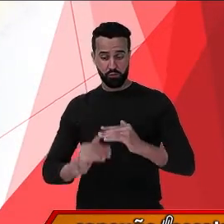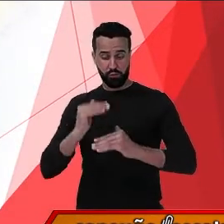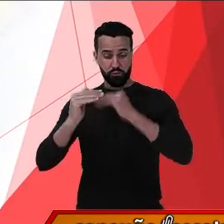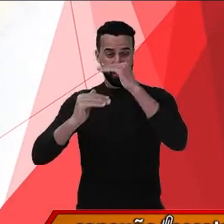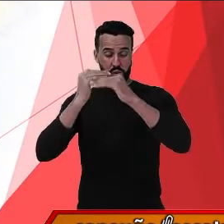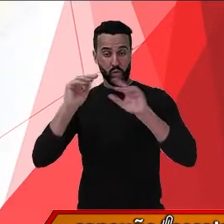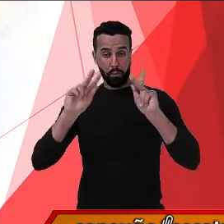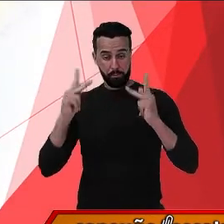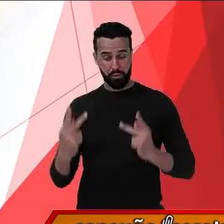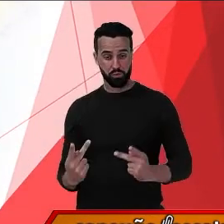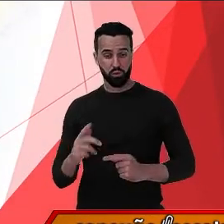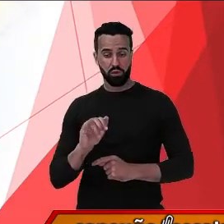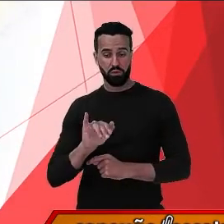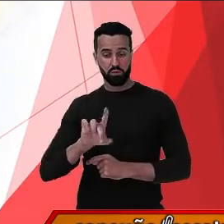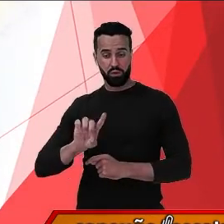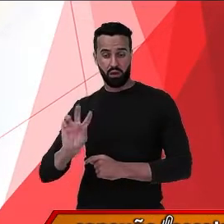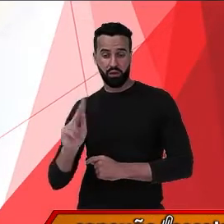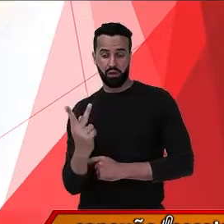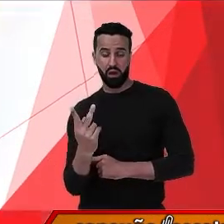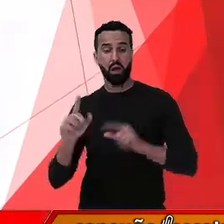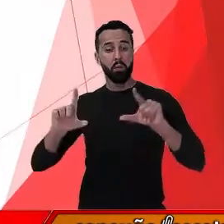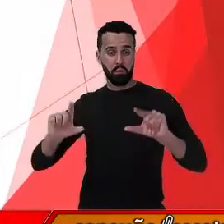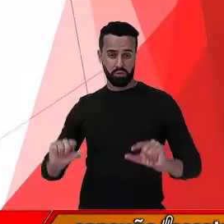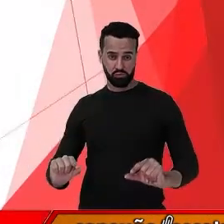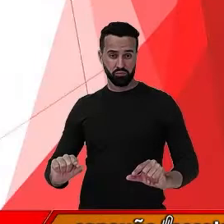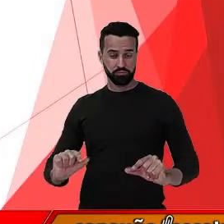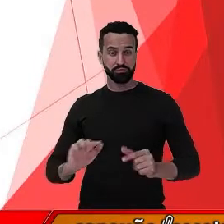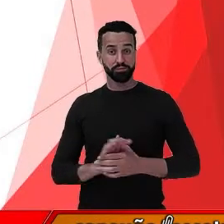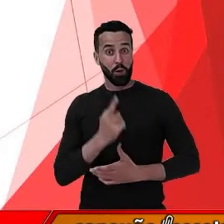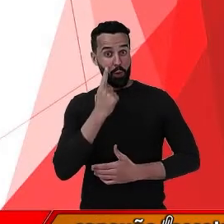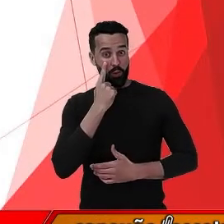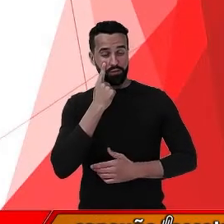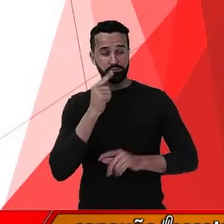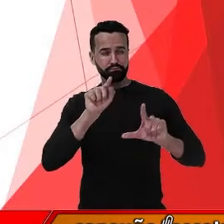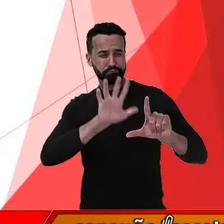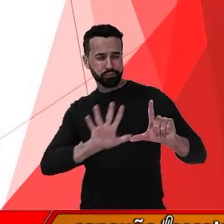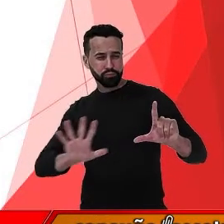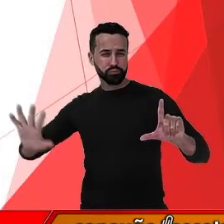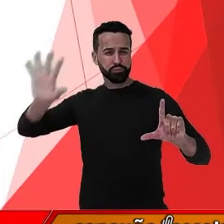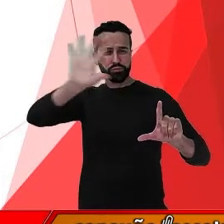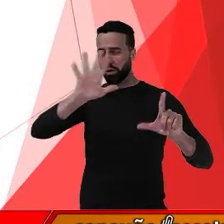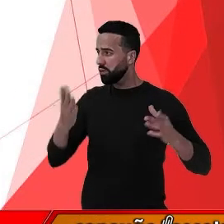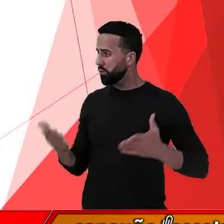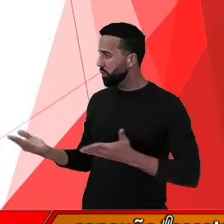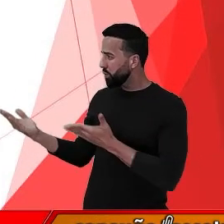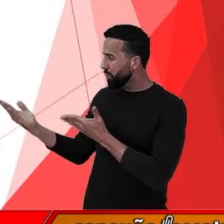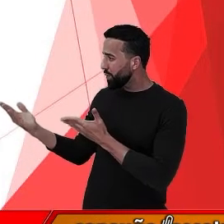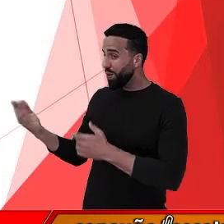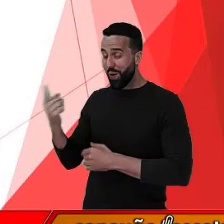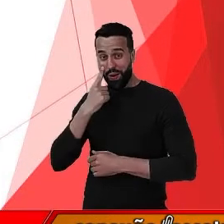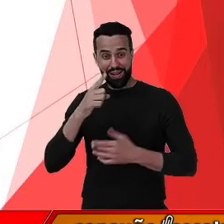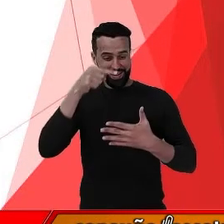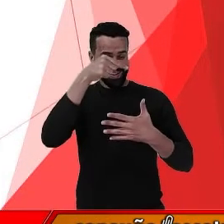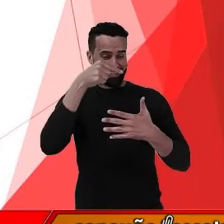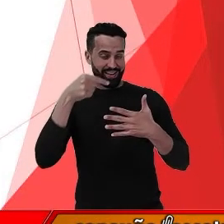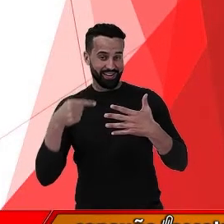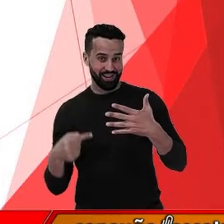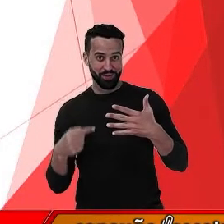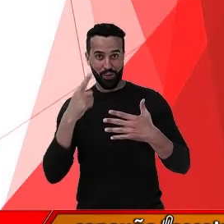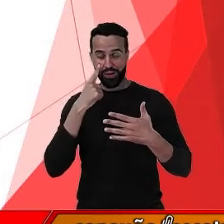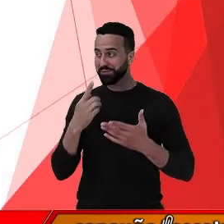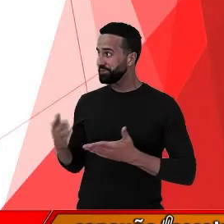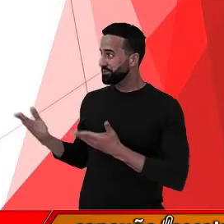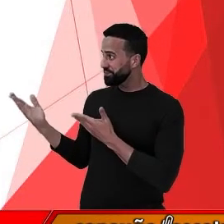liga nesse mapa da regionalização do território africano de acordo com os critérios que acabamos de abordar.